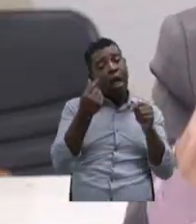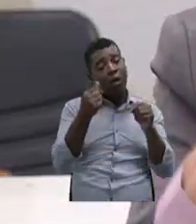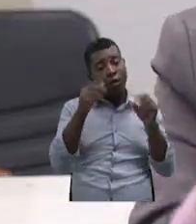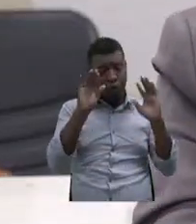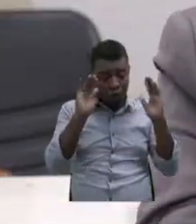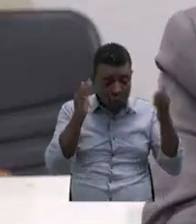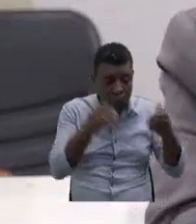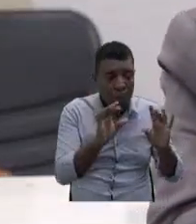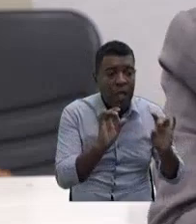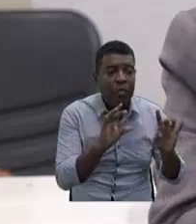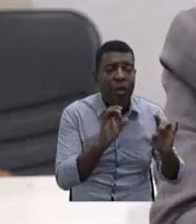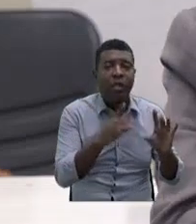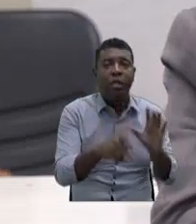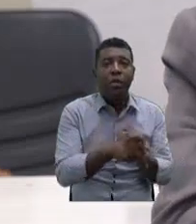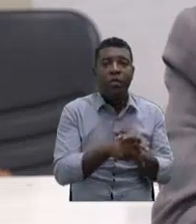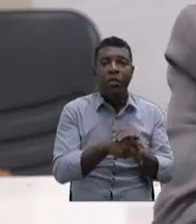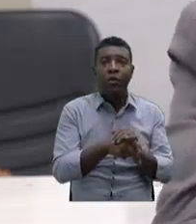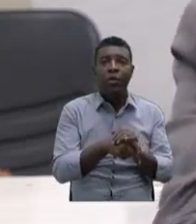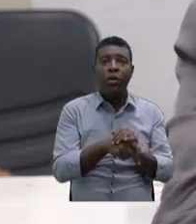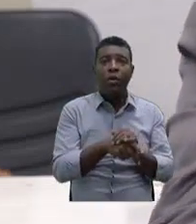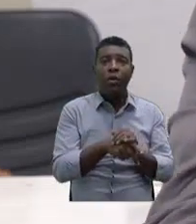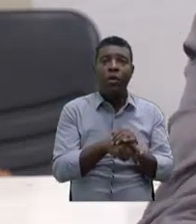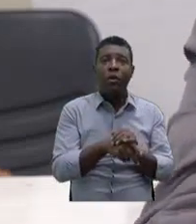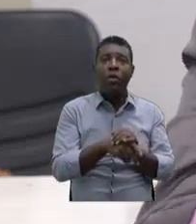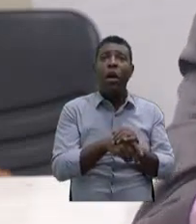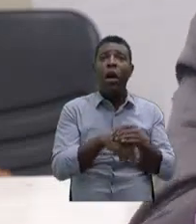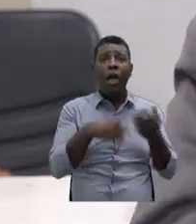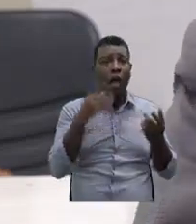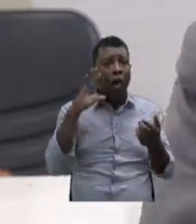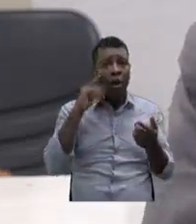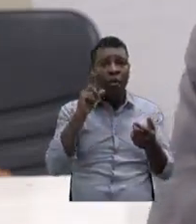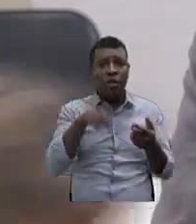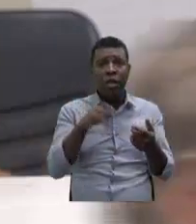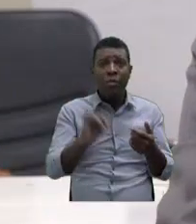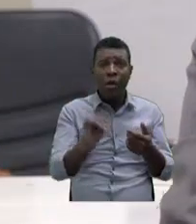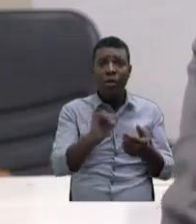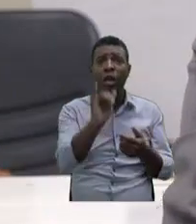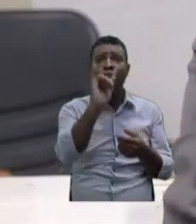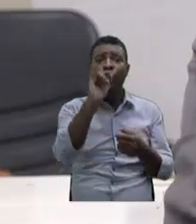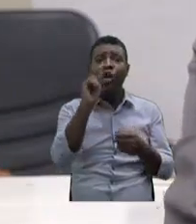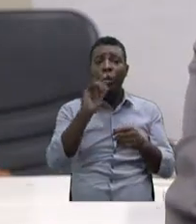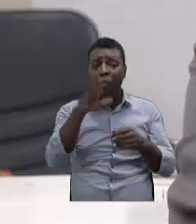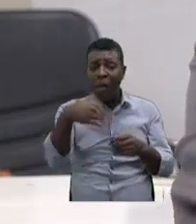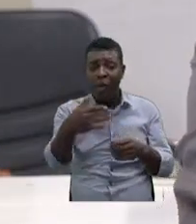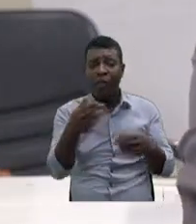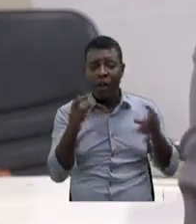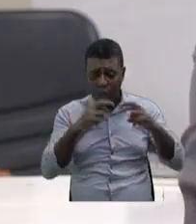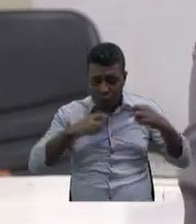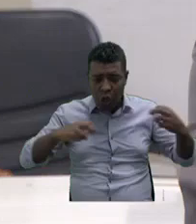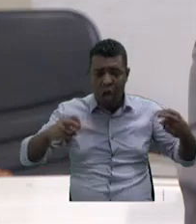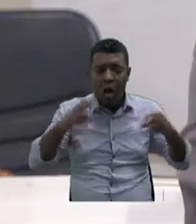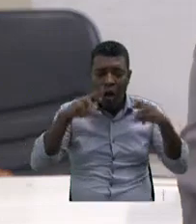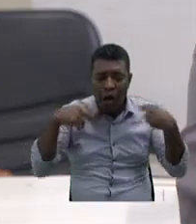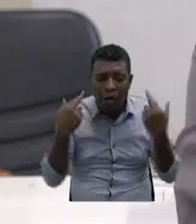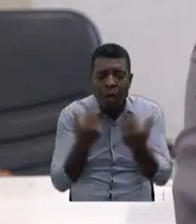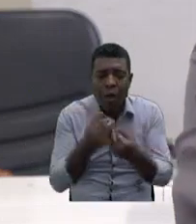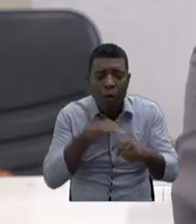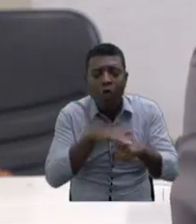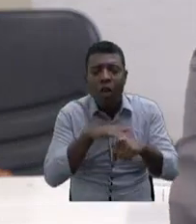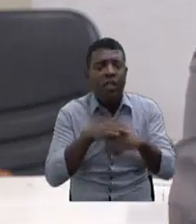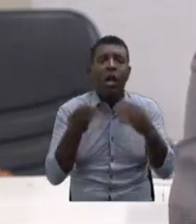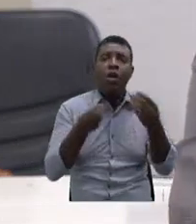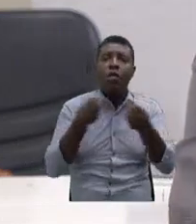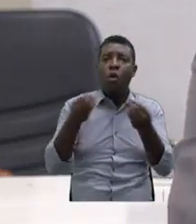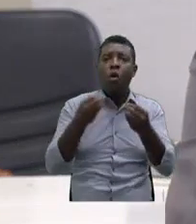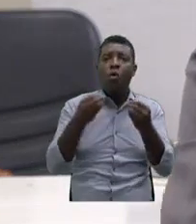Conselho, talvez seria bom depois até conversar aqui a Comissão de Cultura com ela para estabelecer os fluxos, as diretrizes. Eu